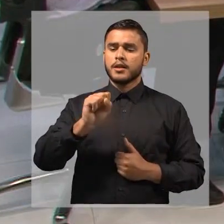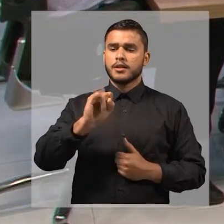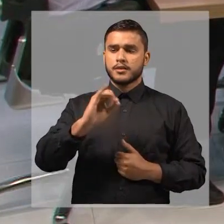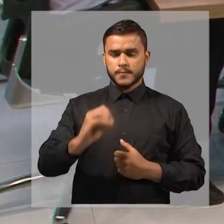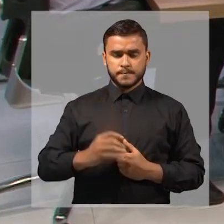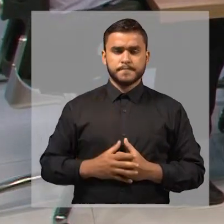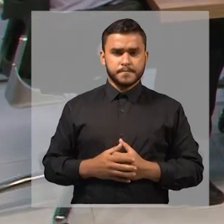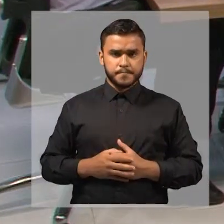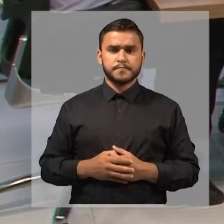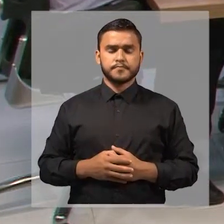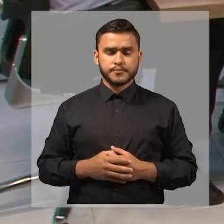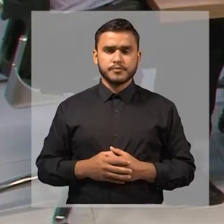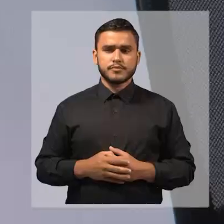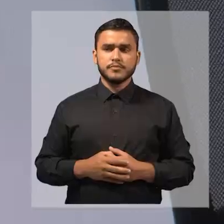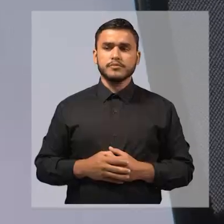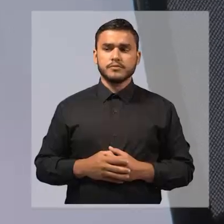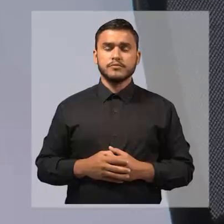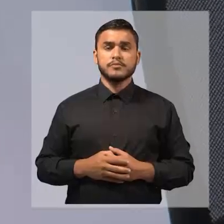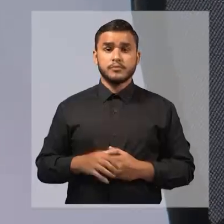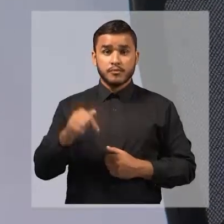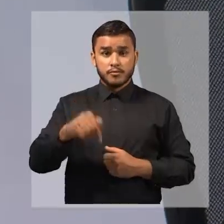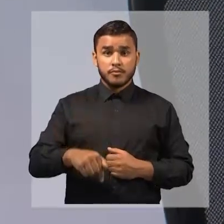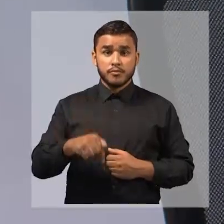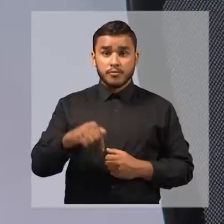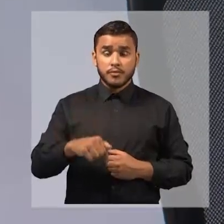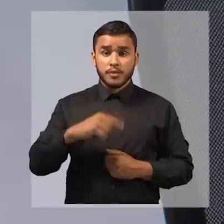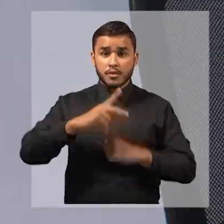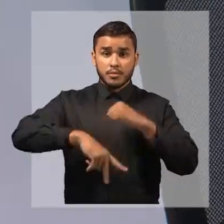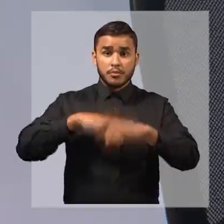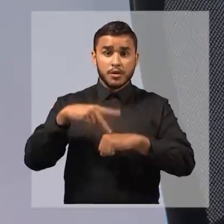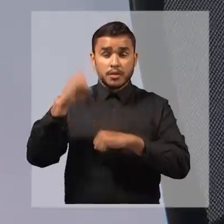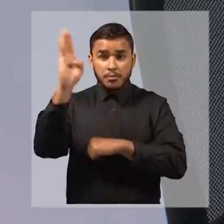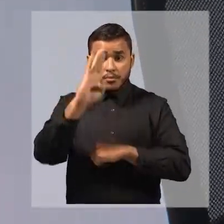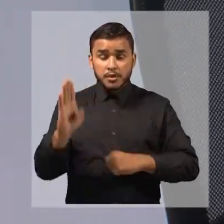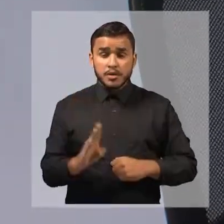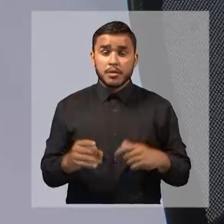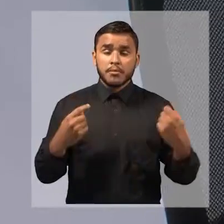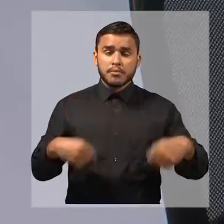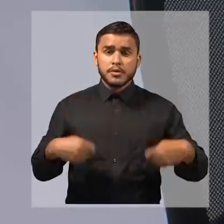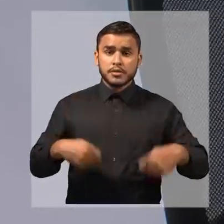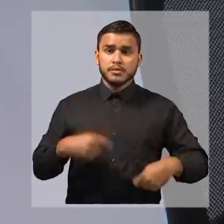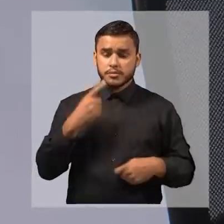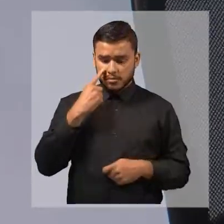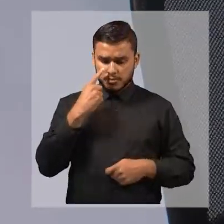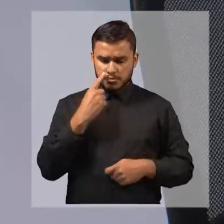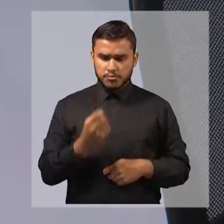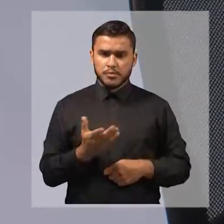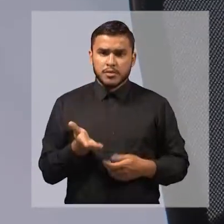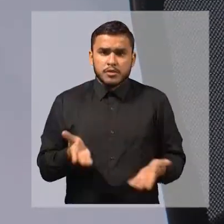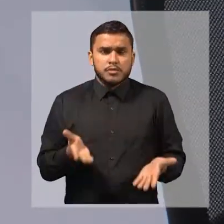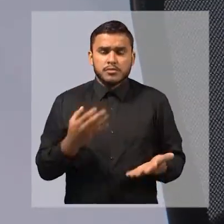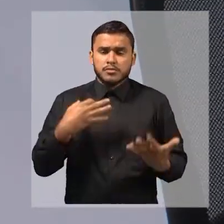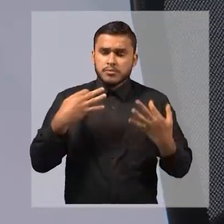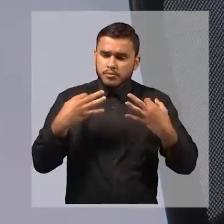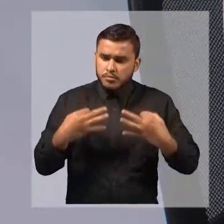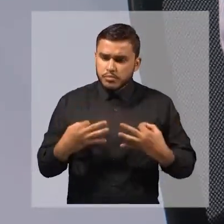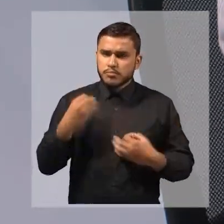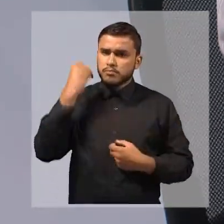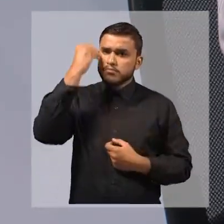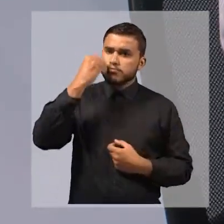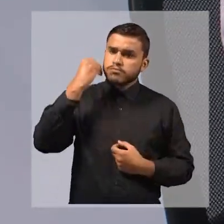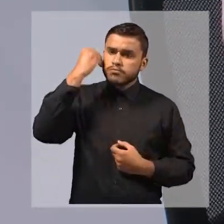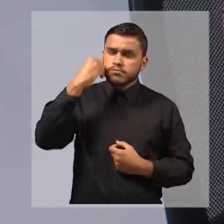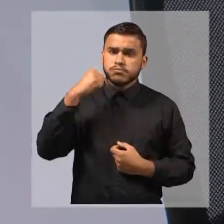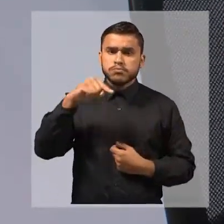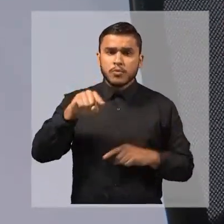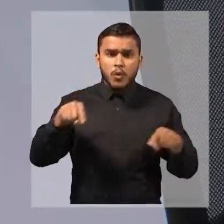você. Eu queria voltar já colocando o seguinte: no Brasil o que precisa ficar é velho. Velho no sentido histórico, né? Ou seja, fundar a república como ela deva